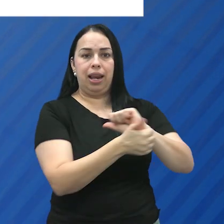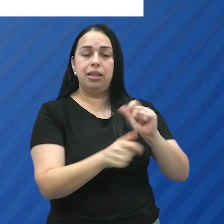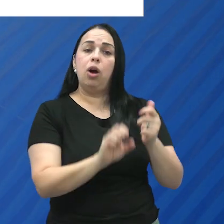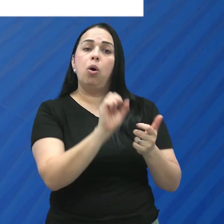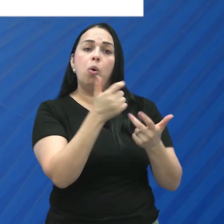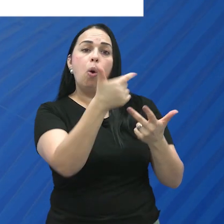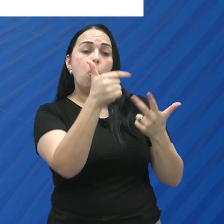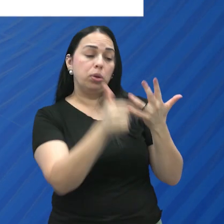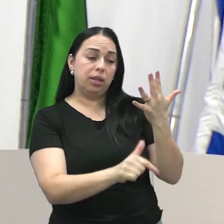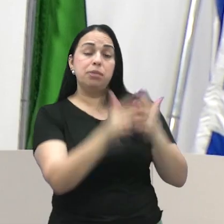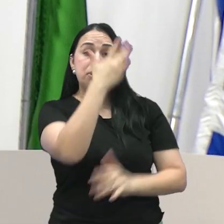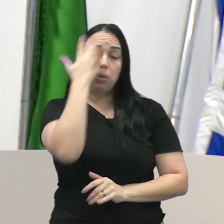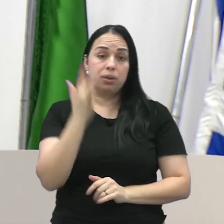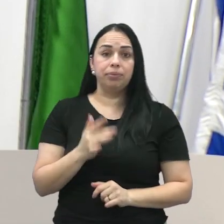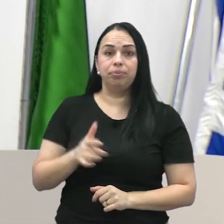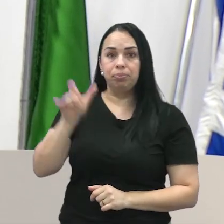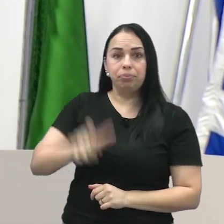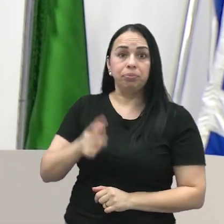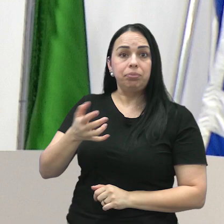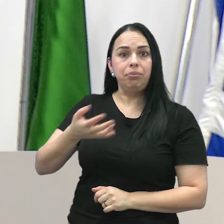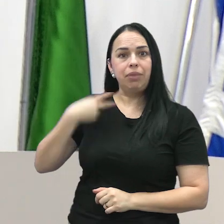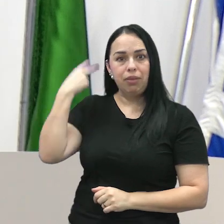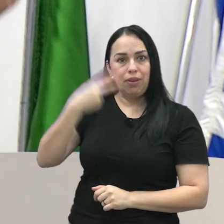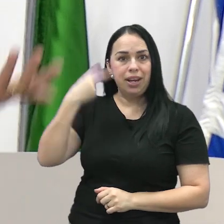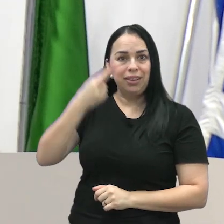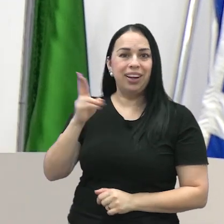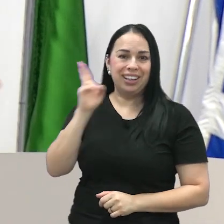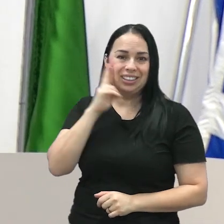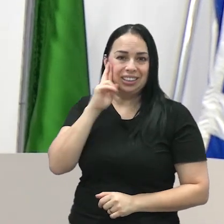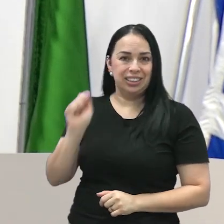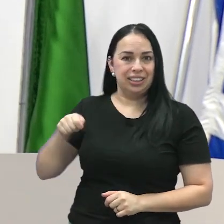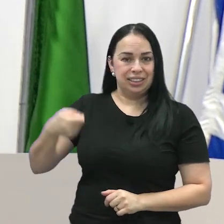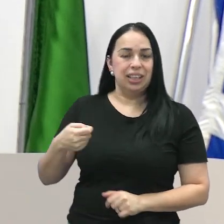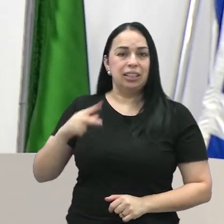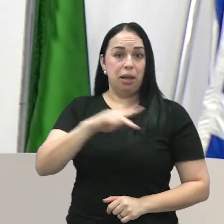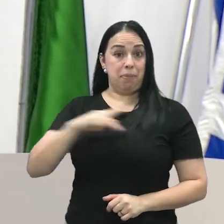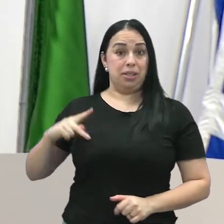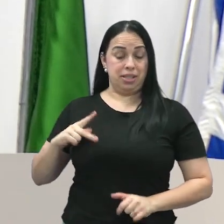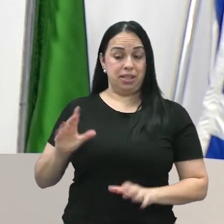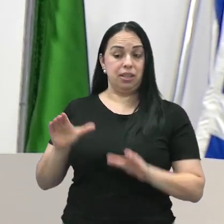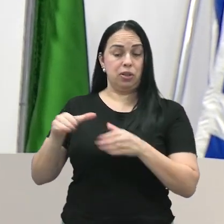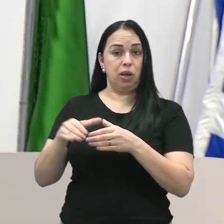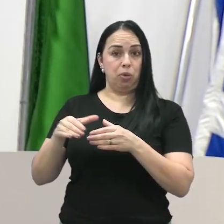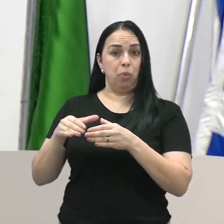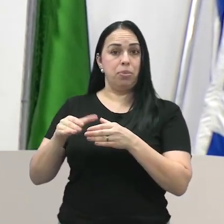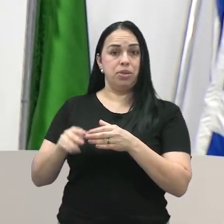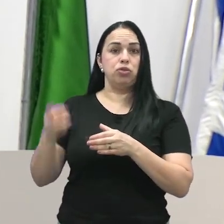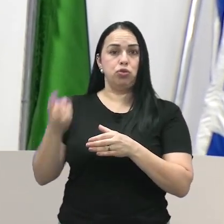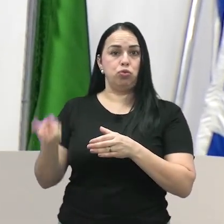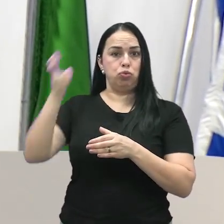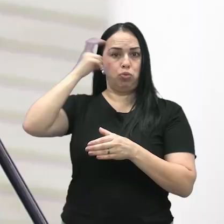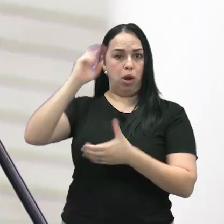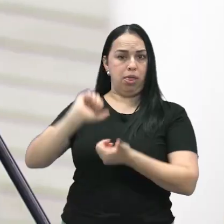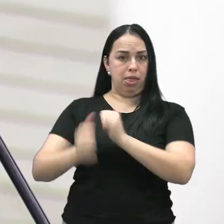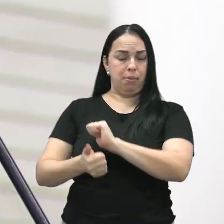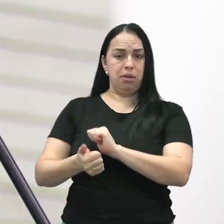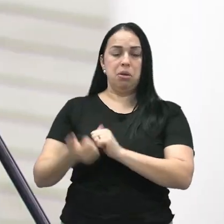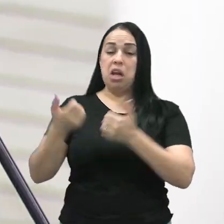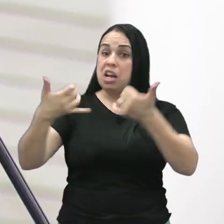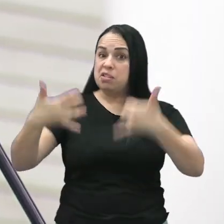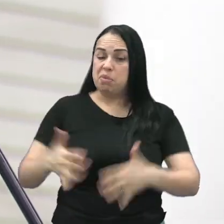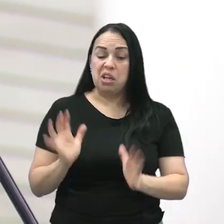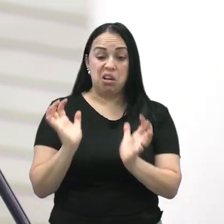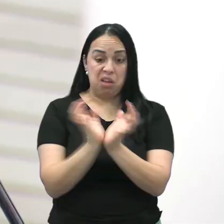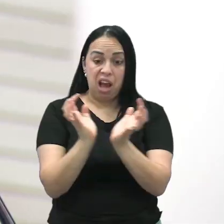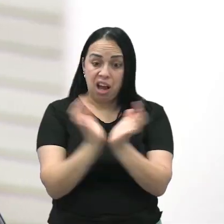pessoas ligadas ao esporte. Para o vereador Renato Santiago, que é presidente da Comissão de Cultura e Esporte da Câmara, o órgão vai